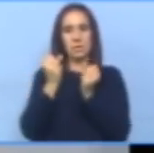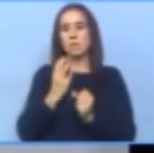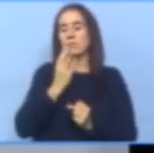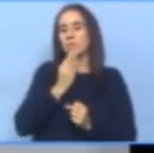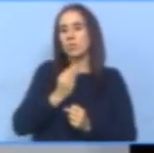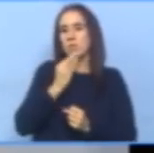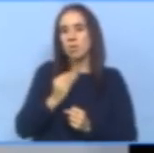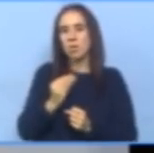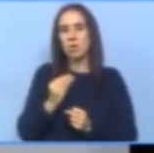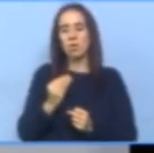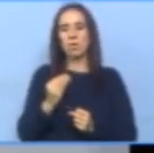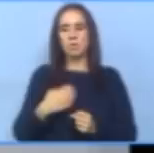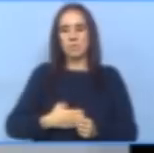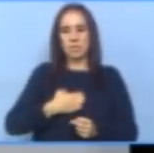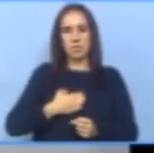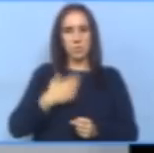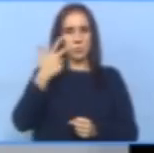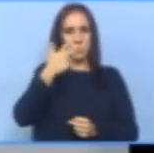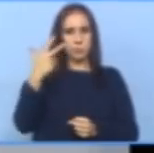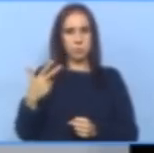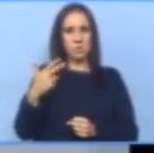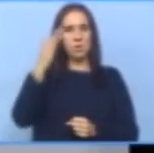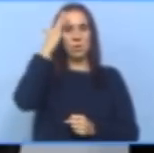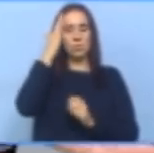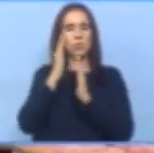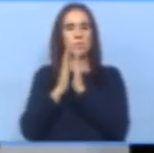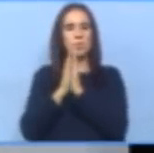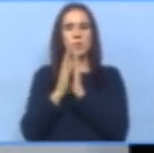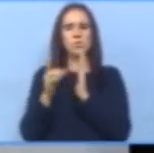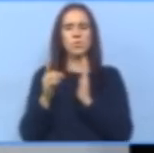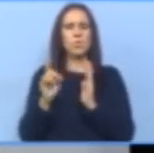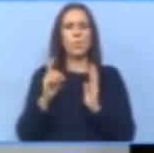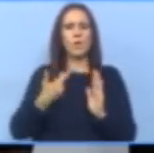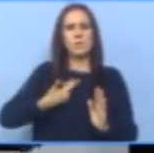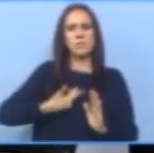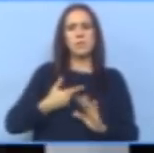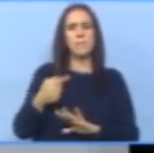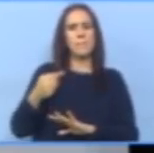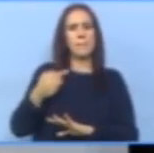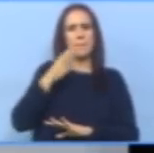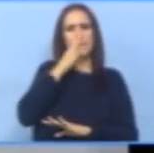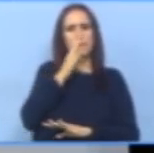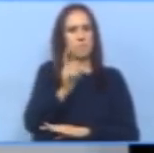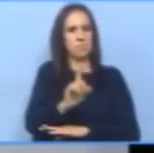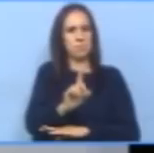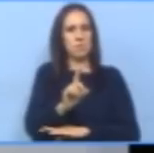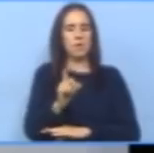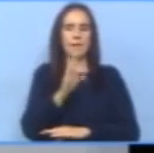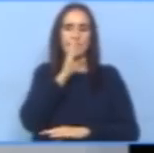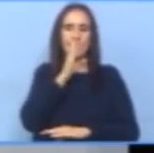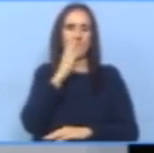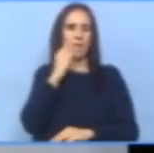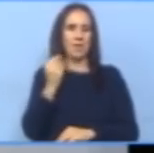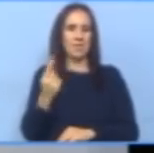judaica, no seu verdadeiro sentido teológico, não existencial, não prático, quais estão os defeitos da prática,